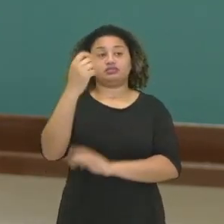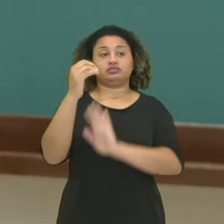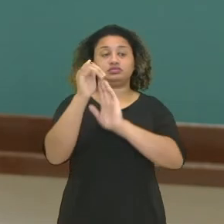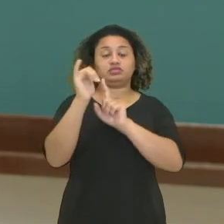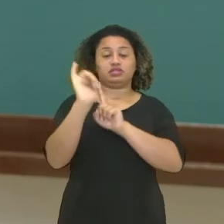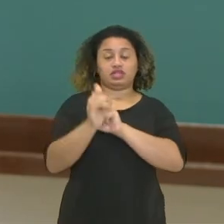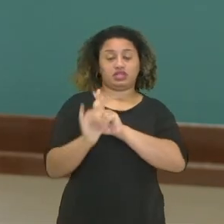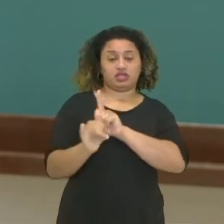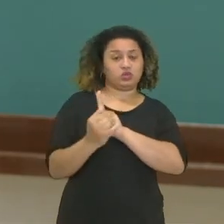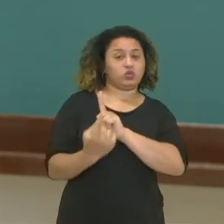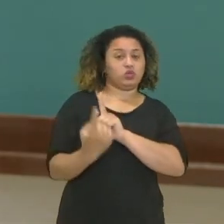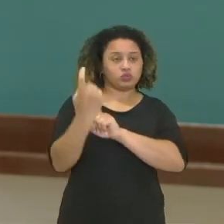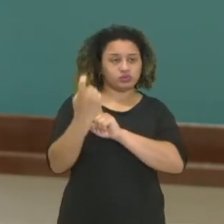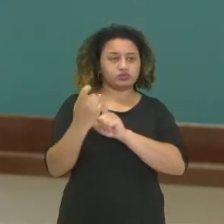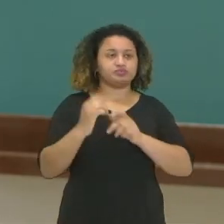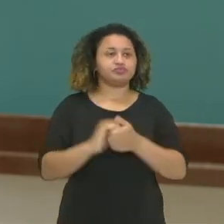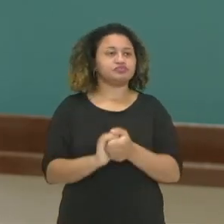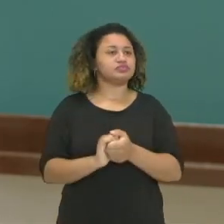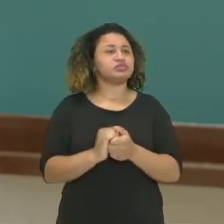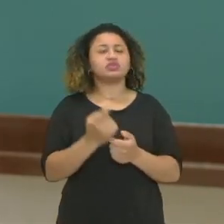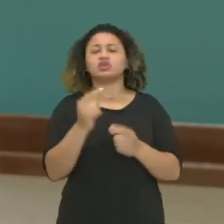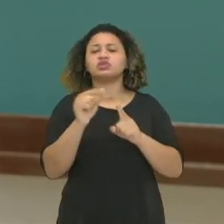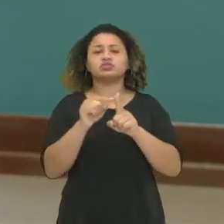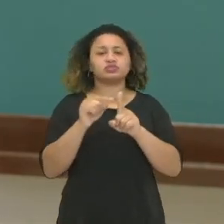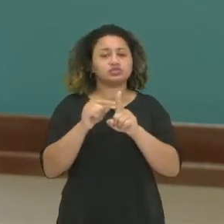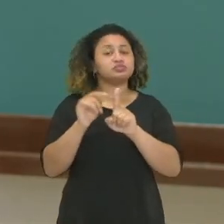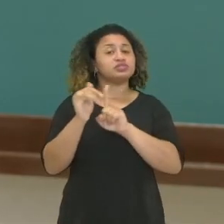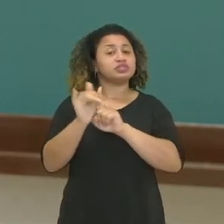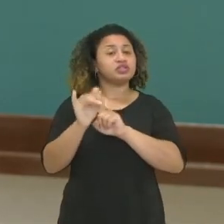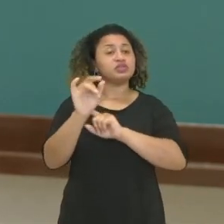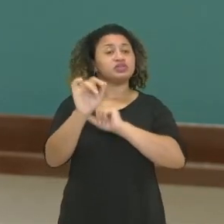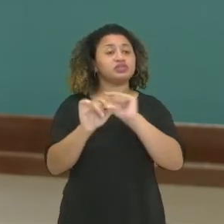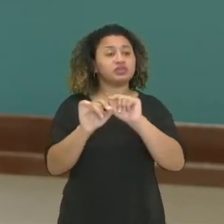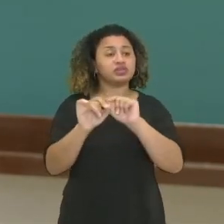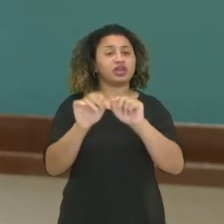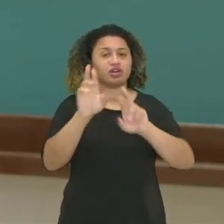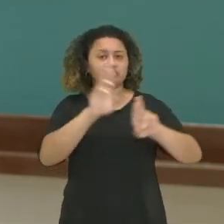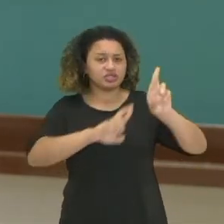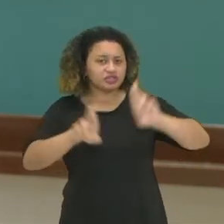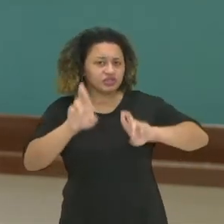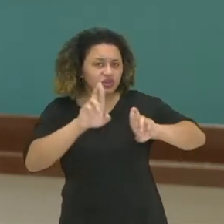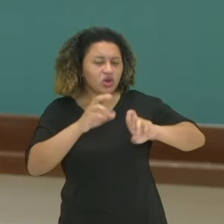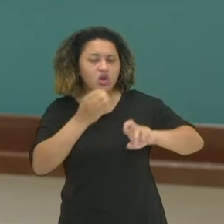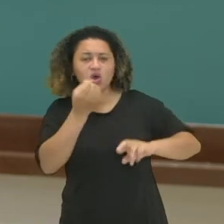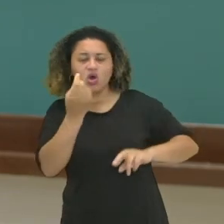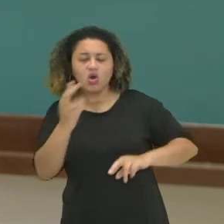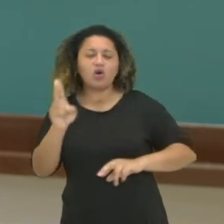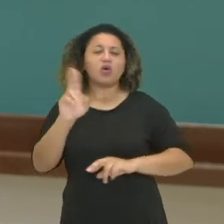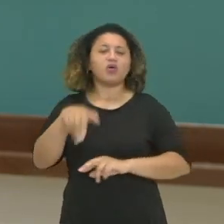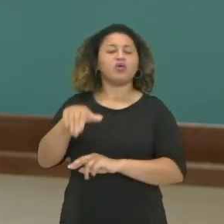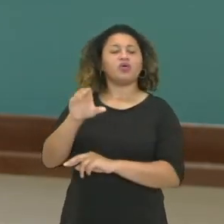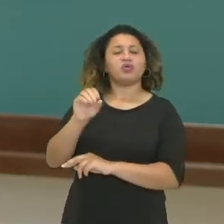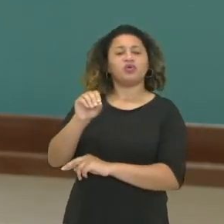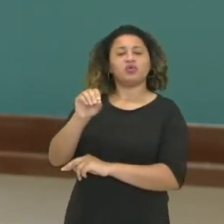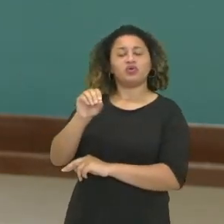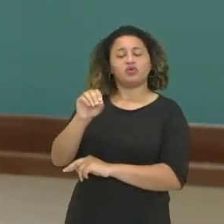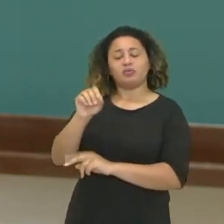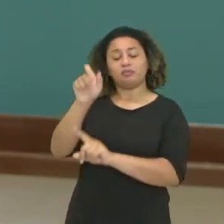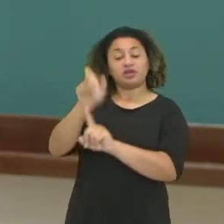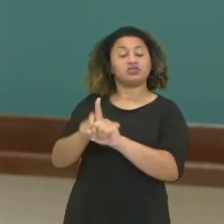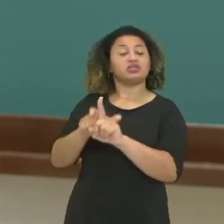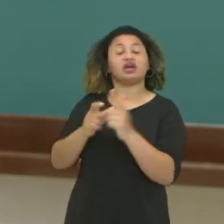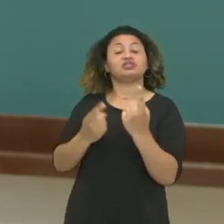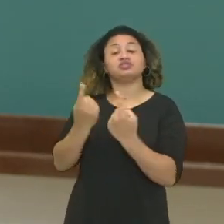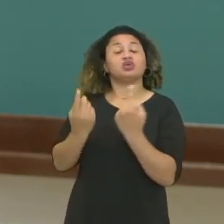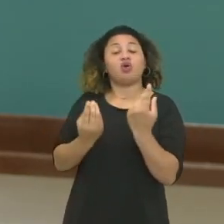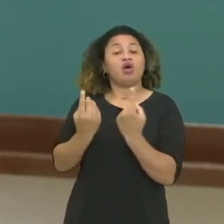pessoa. Mas que tipo de narrador? Narrador observador ou narrador personagem, como